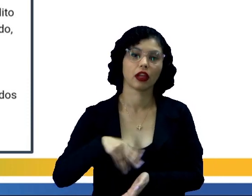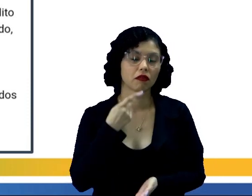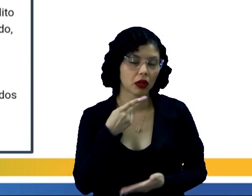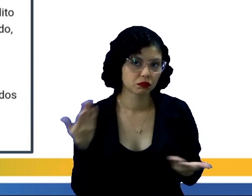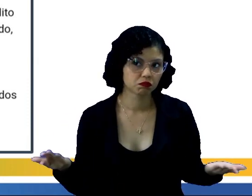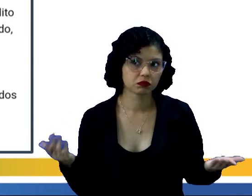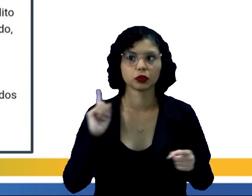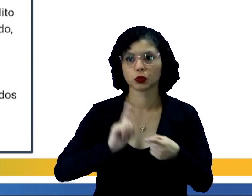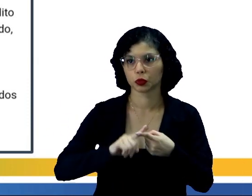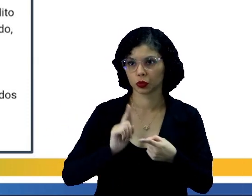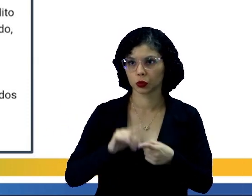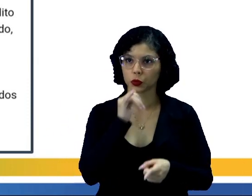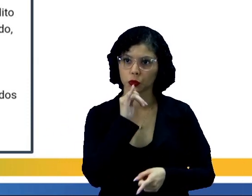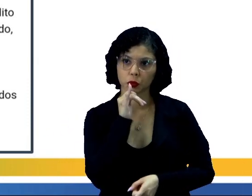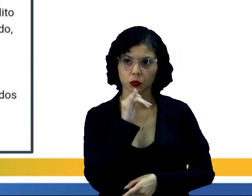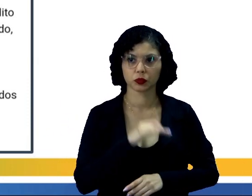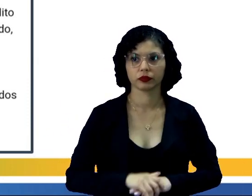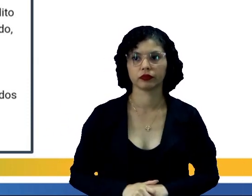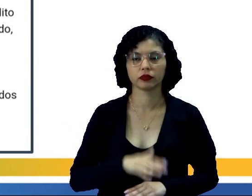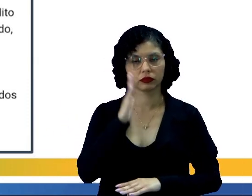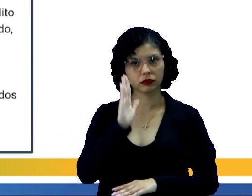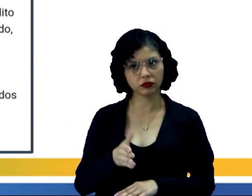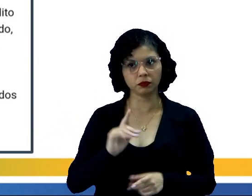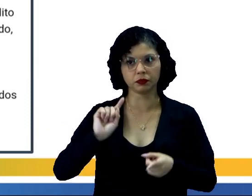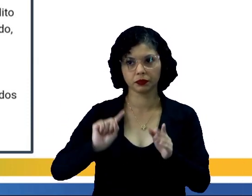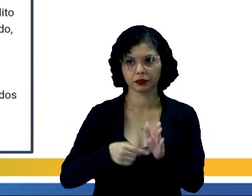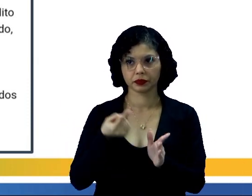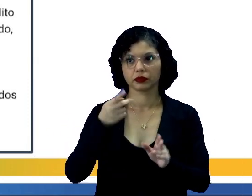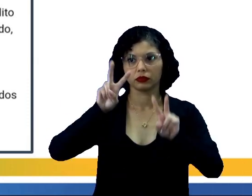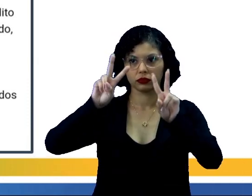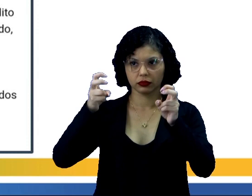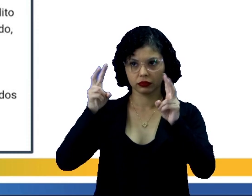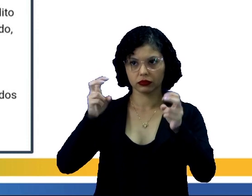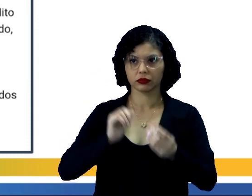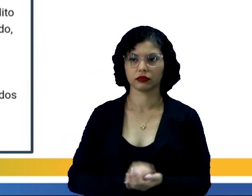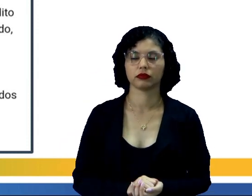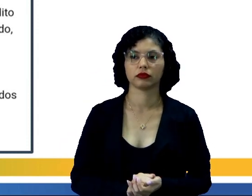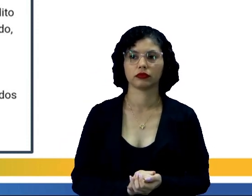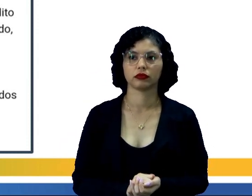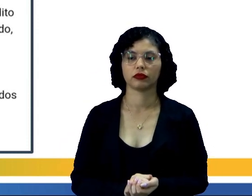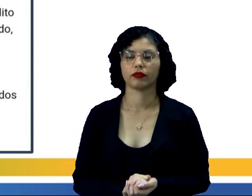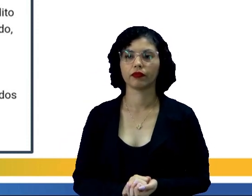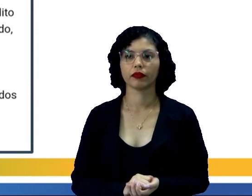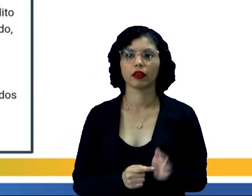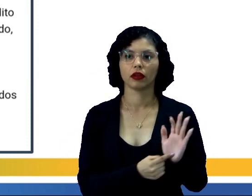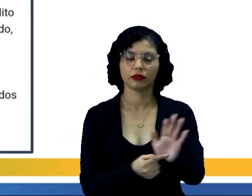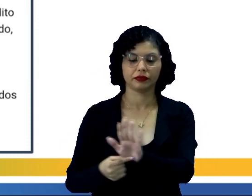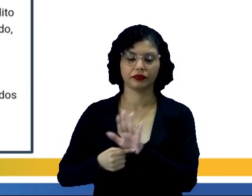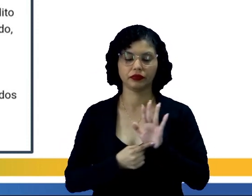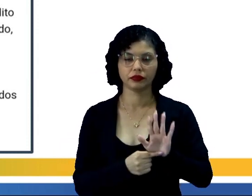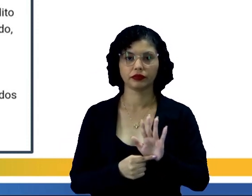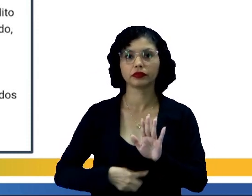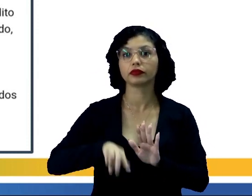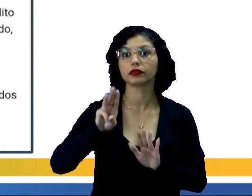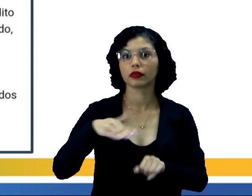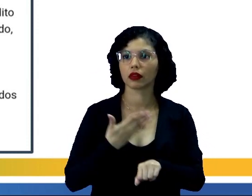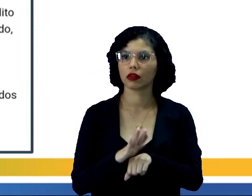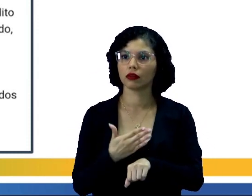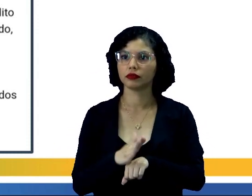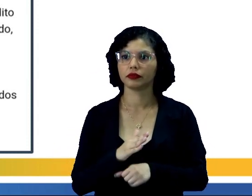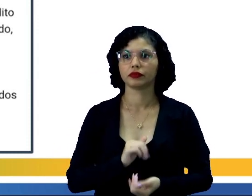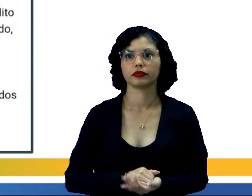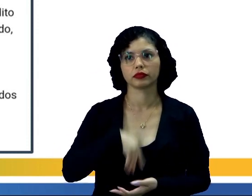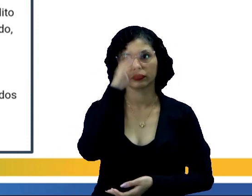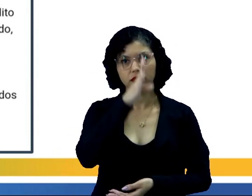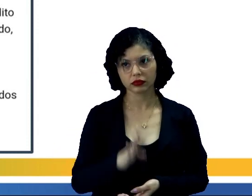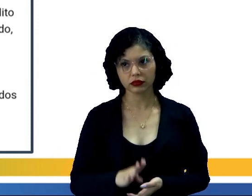né, e o porquê, por exemplo. Já a primeira manchete mostra, né, quem praticou essa